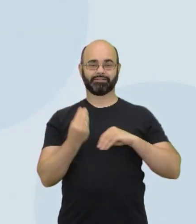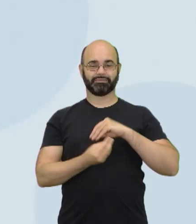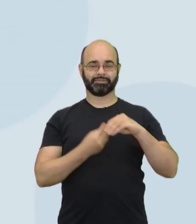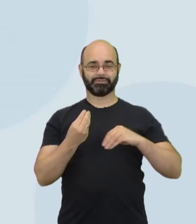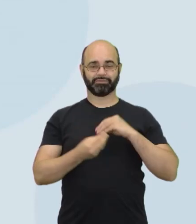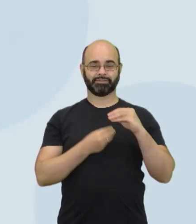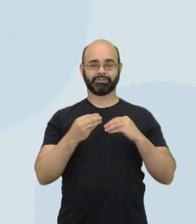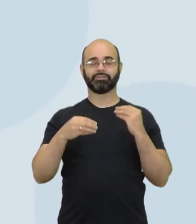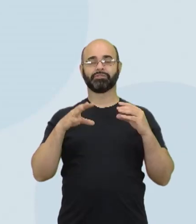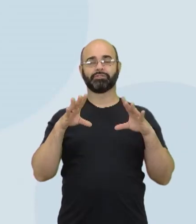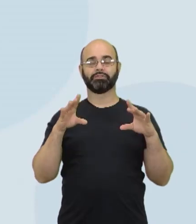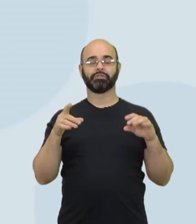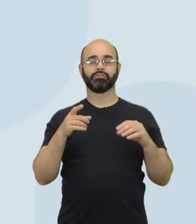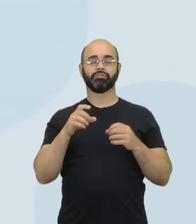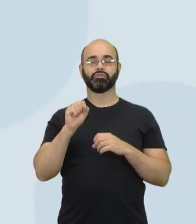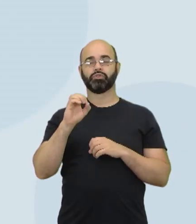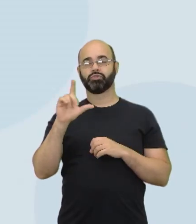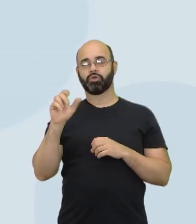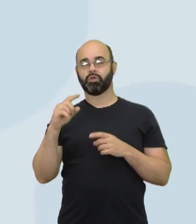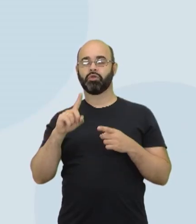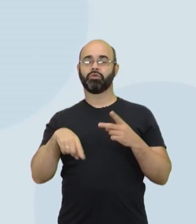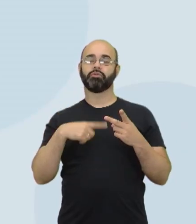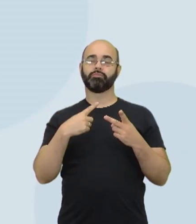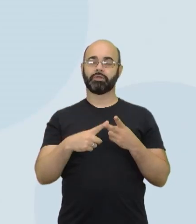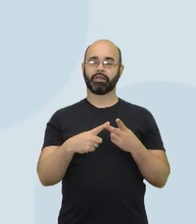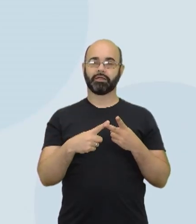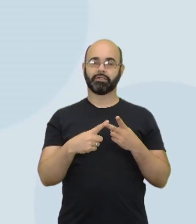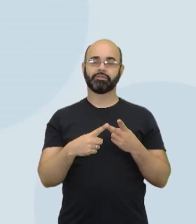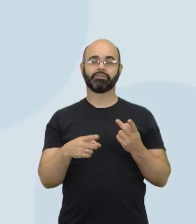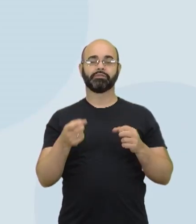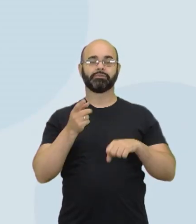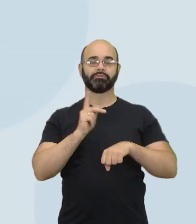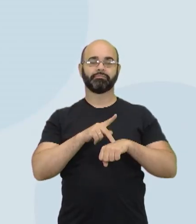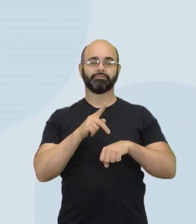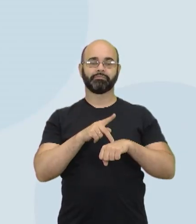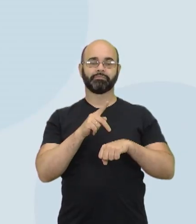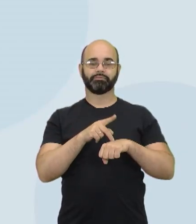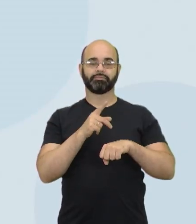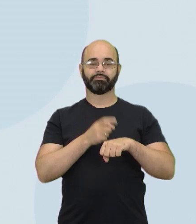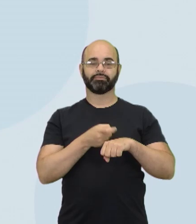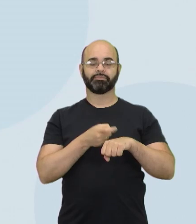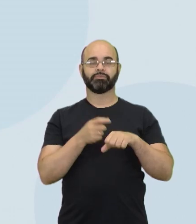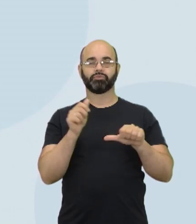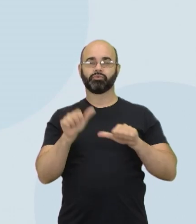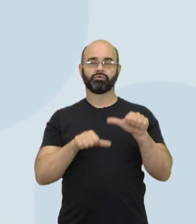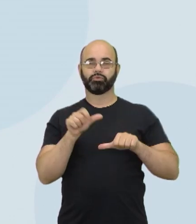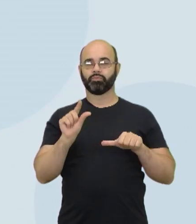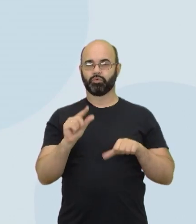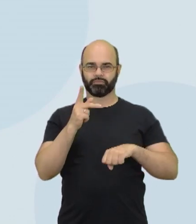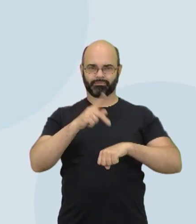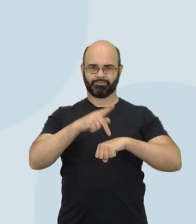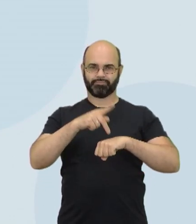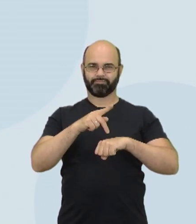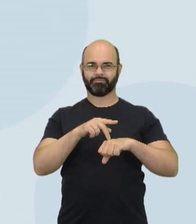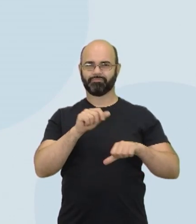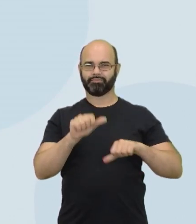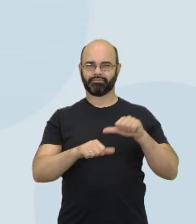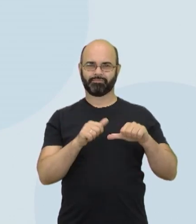pouco denso com rocha matriz pouco alterada. Então aquela fragmentação da rocha que vem